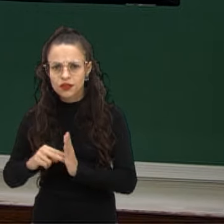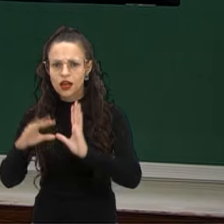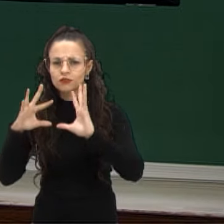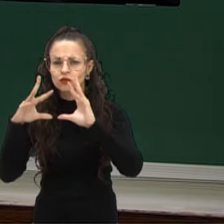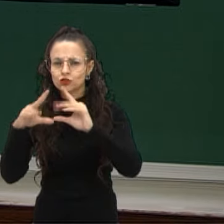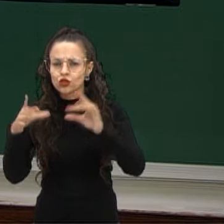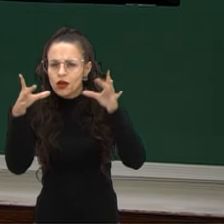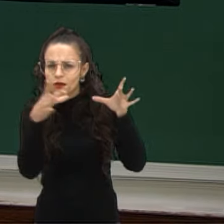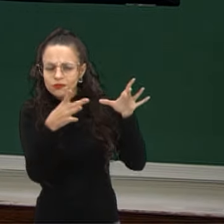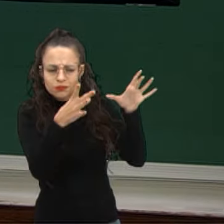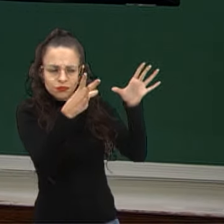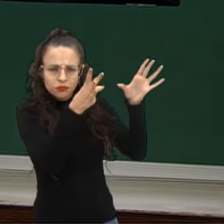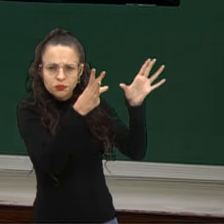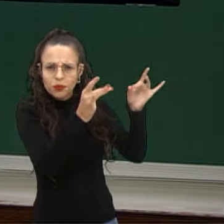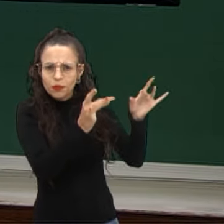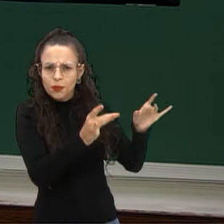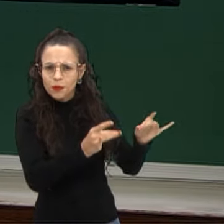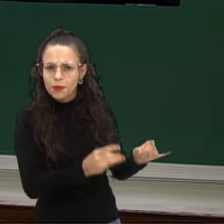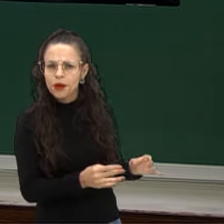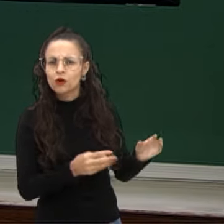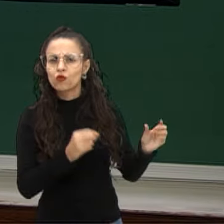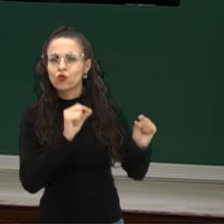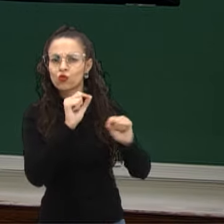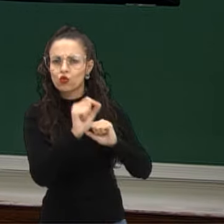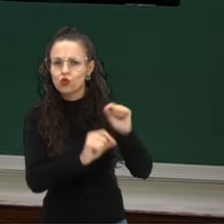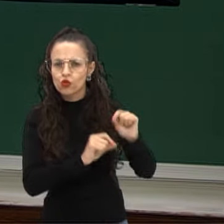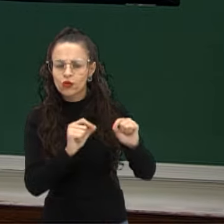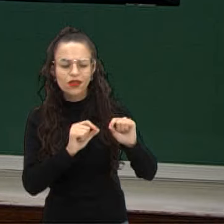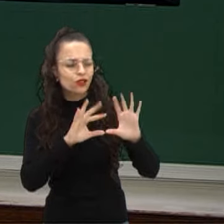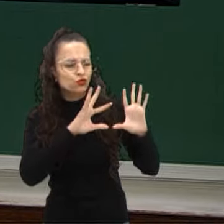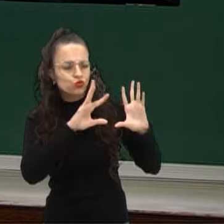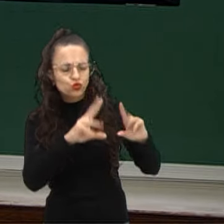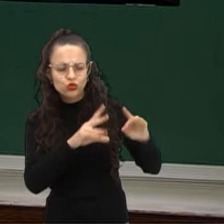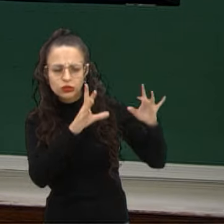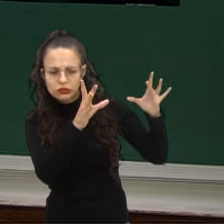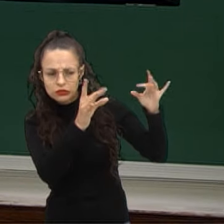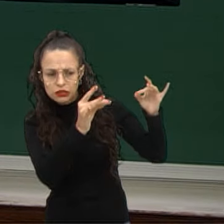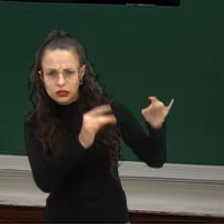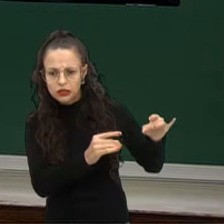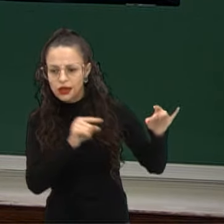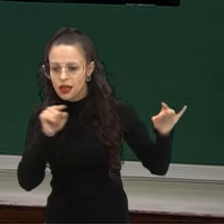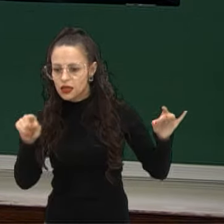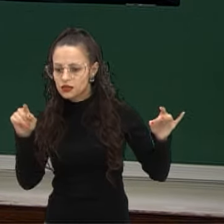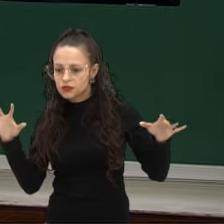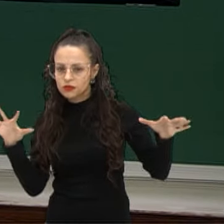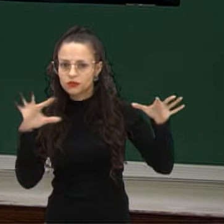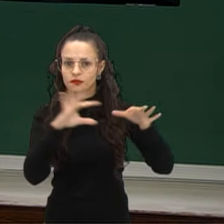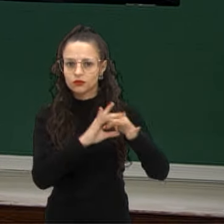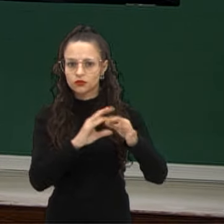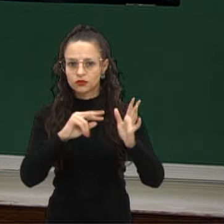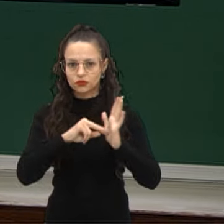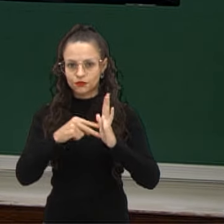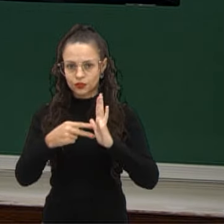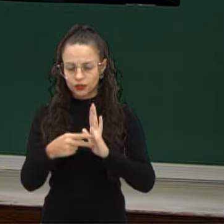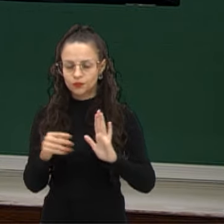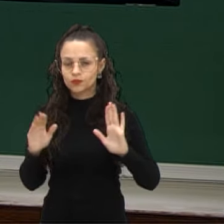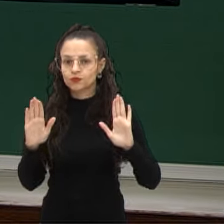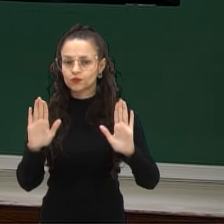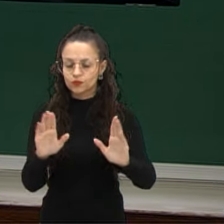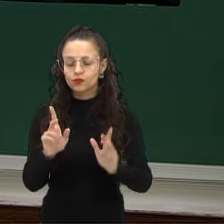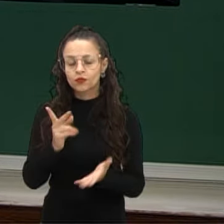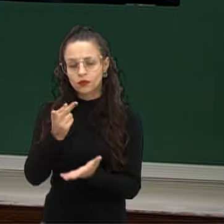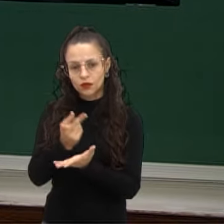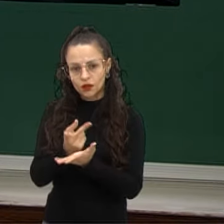foi colocado lá, a composição das muqarnas, tudo isso aí para dar esse significado. Ainda sobre a